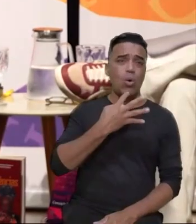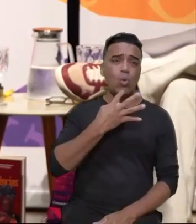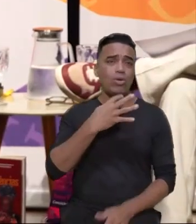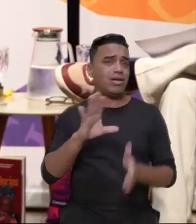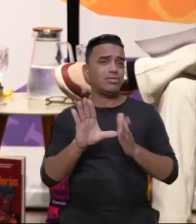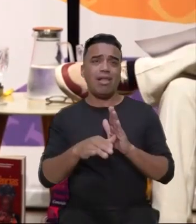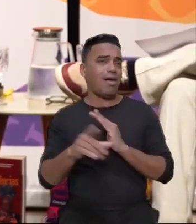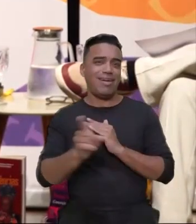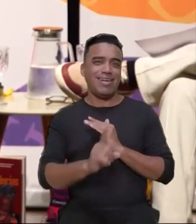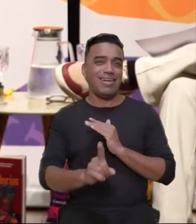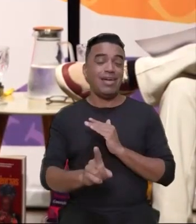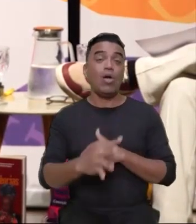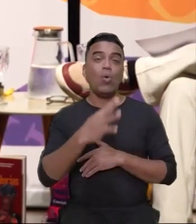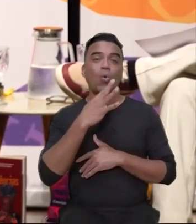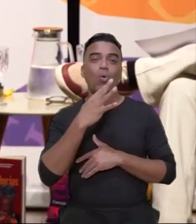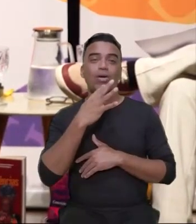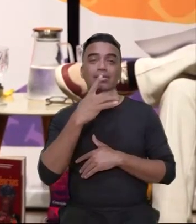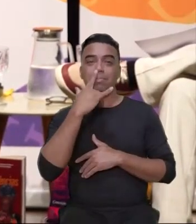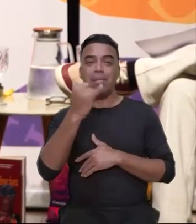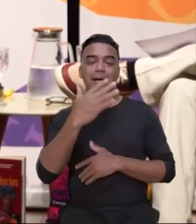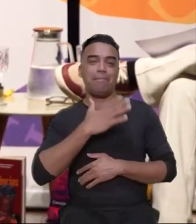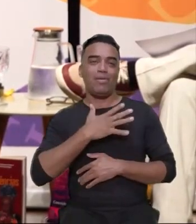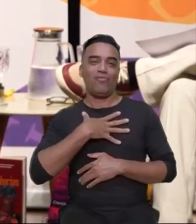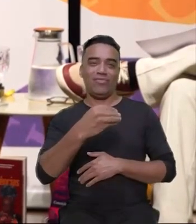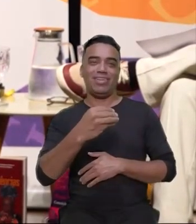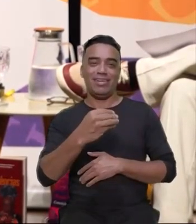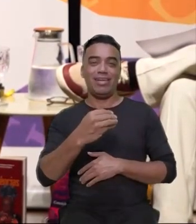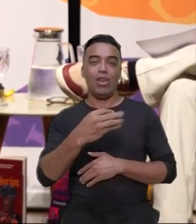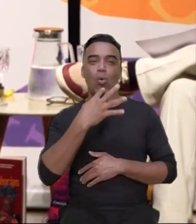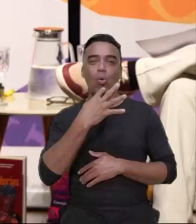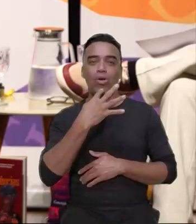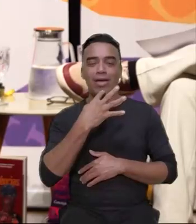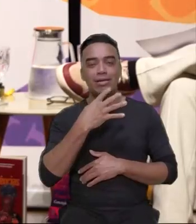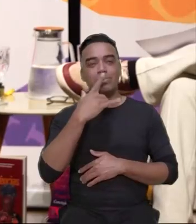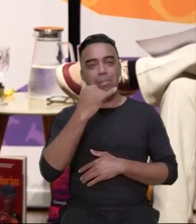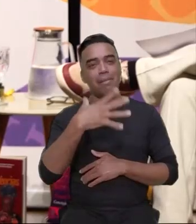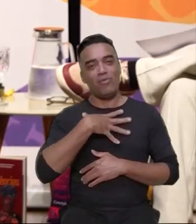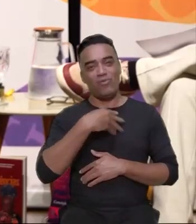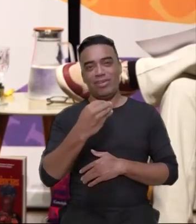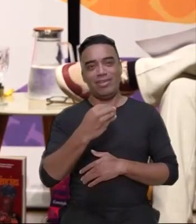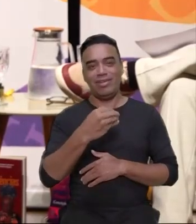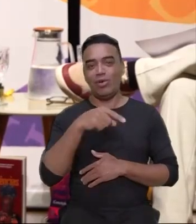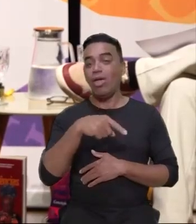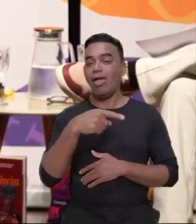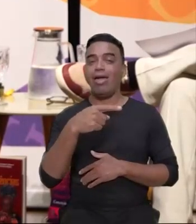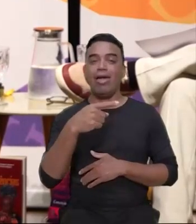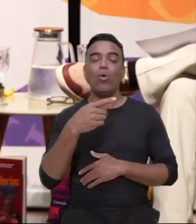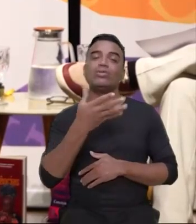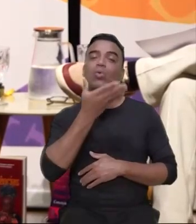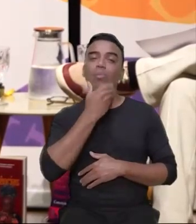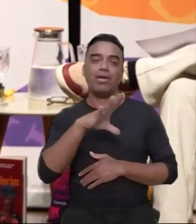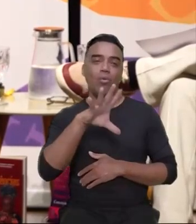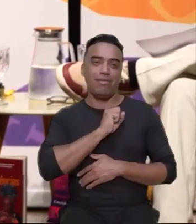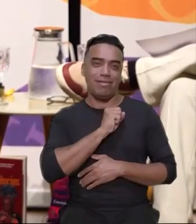assaltante algum. Eu conheço o pai dos meus filhos, né? Eu conheço aquele que ele ama. Então,